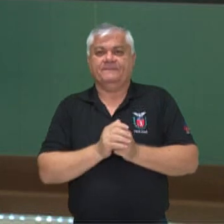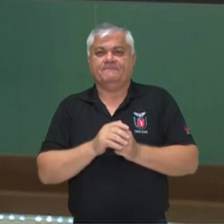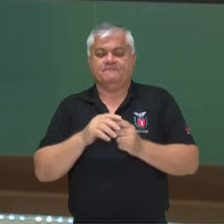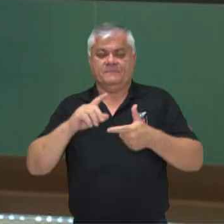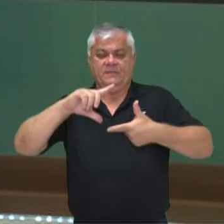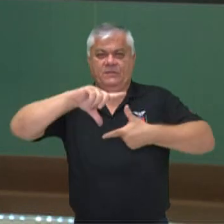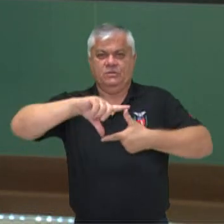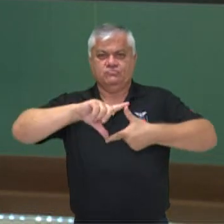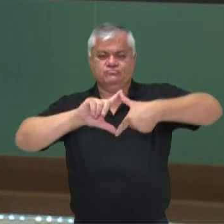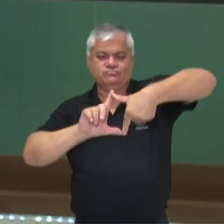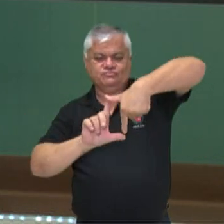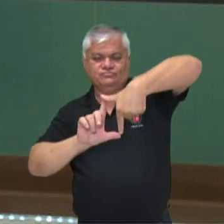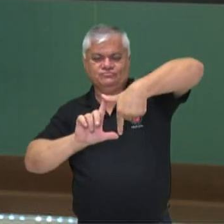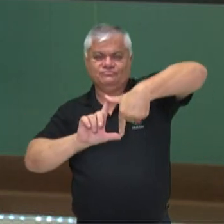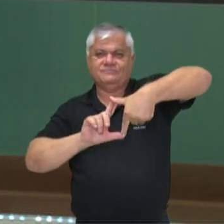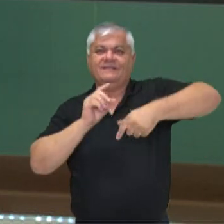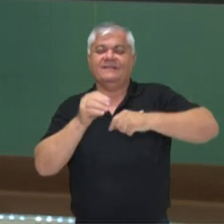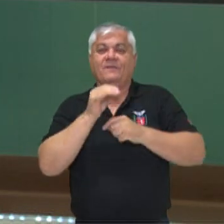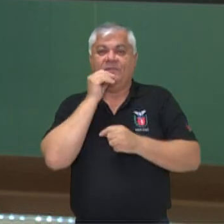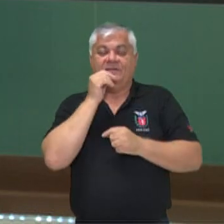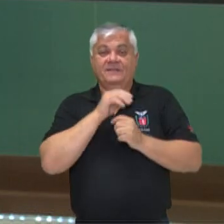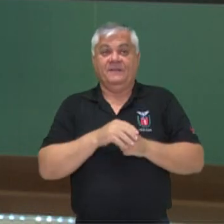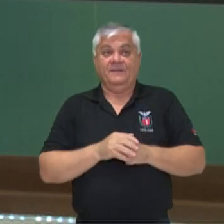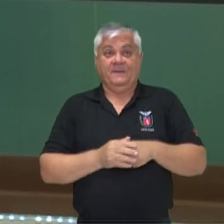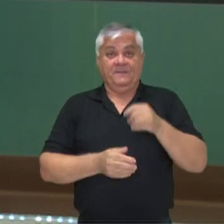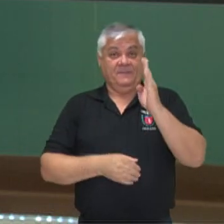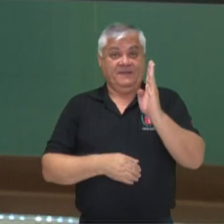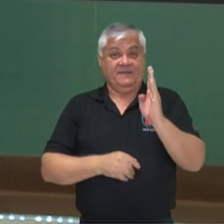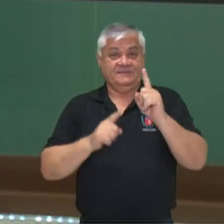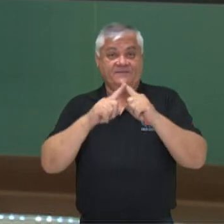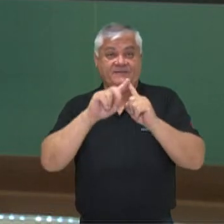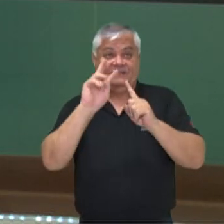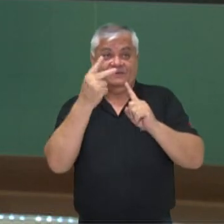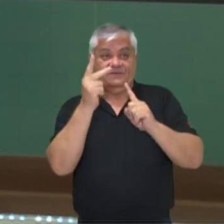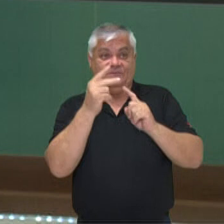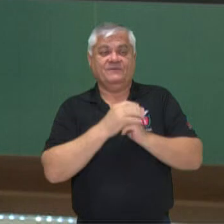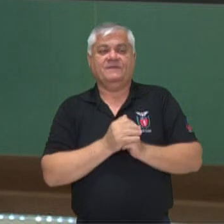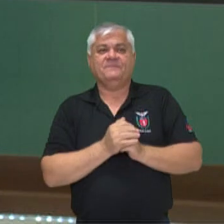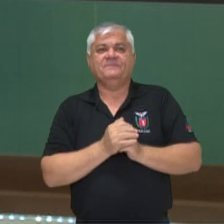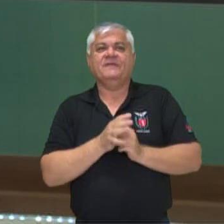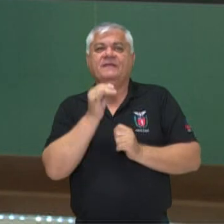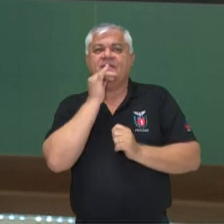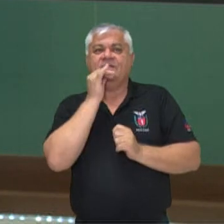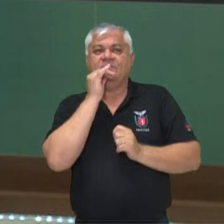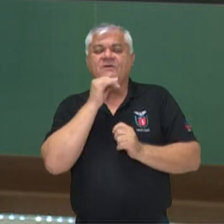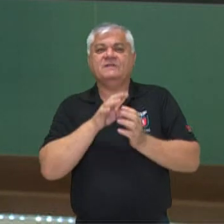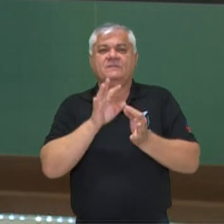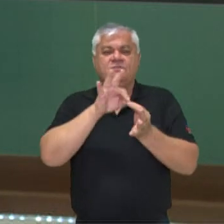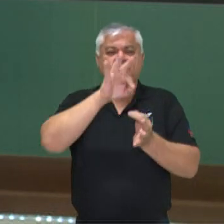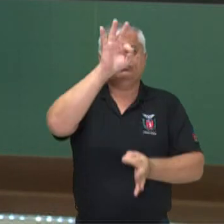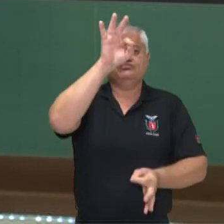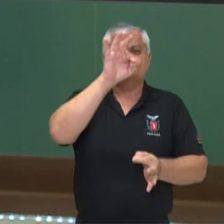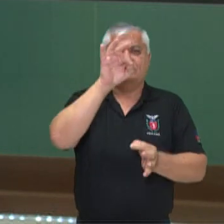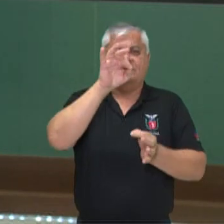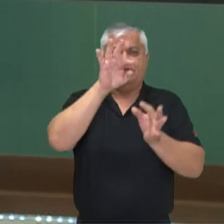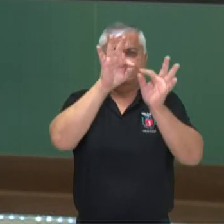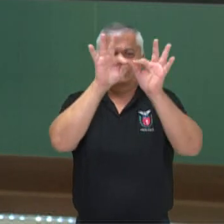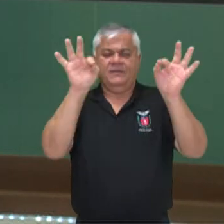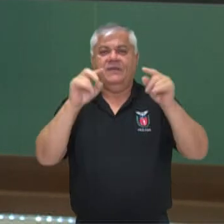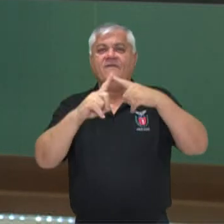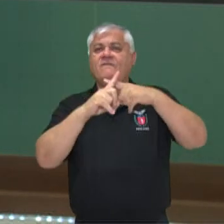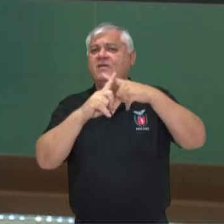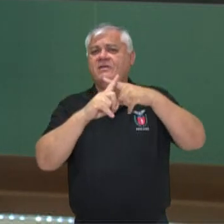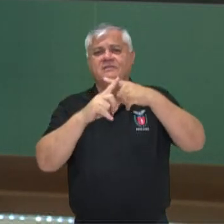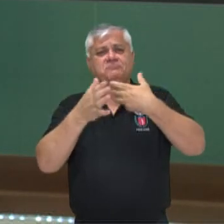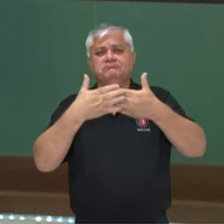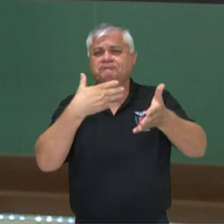base vezes altura. Então, para eu calcular a área do retângulo, ó, o Rzinho aqui, ó, é uma medida vezes a outra. Tanto faz a ordem que